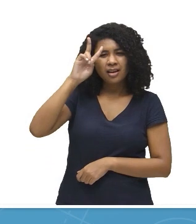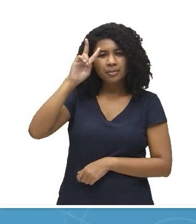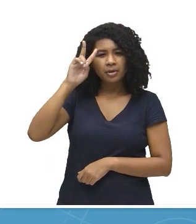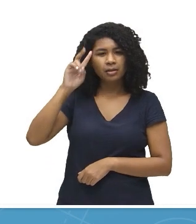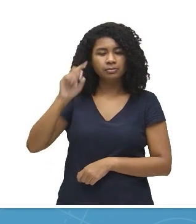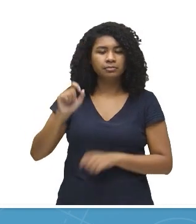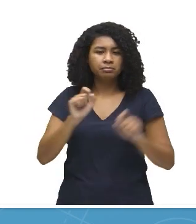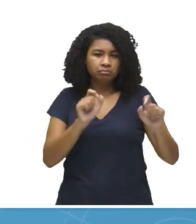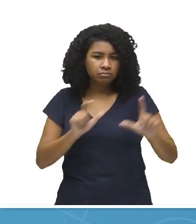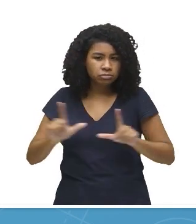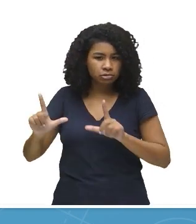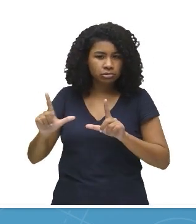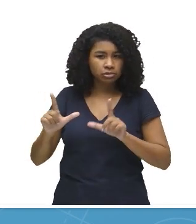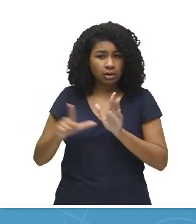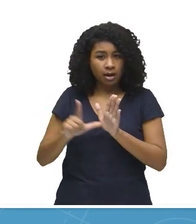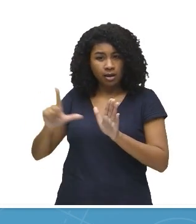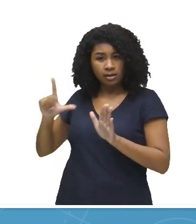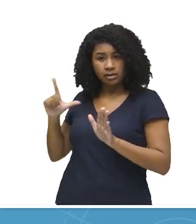emitindo,